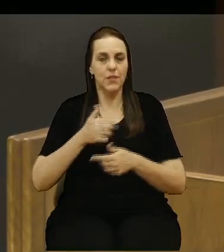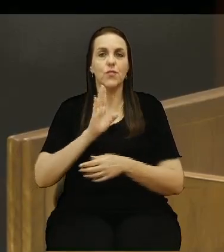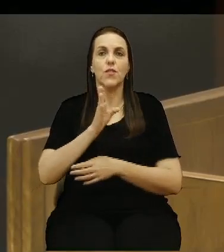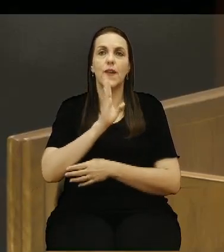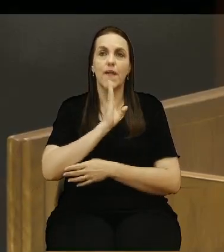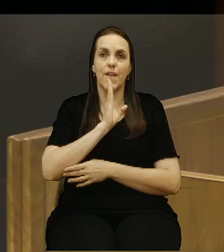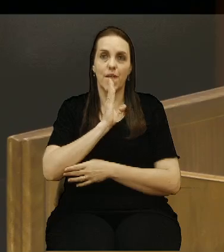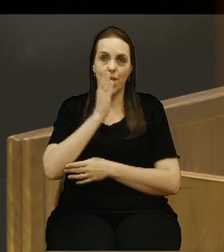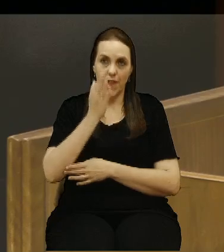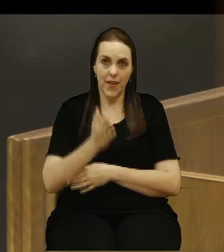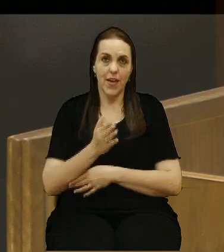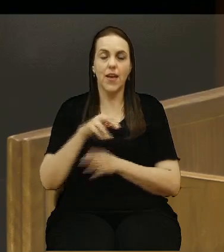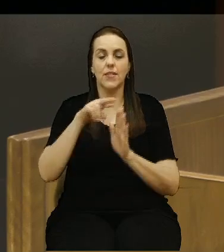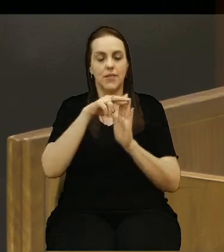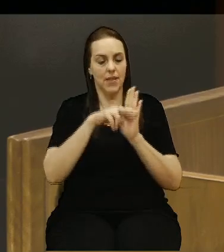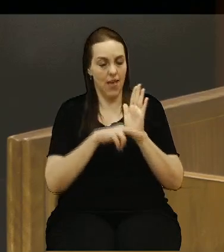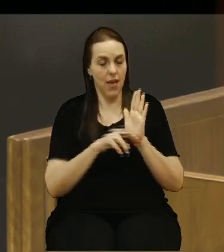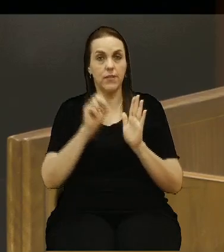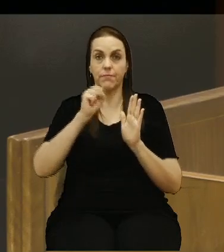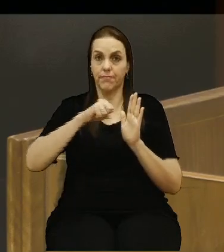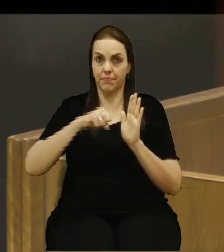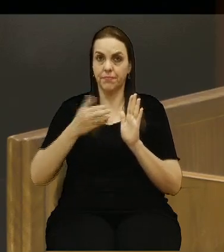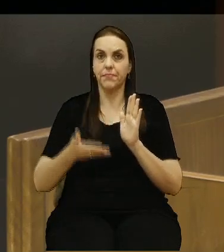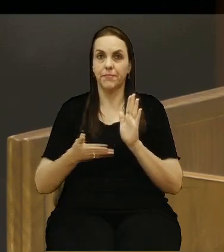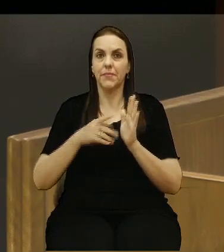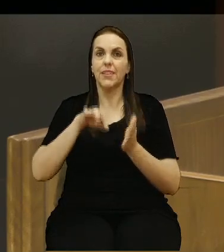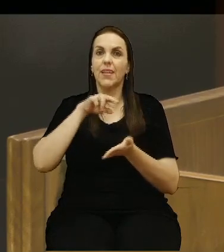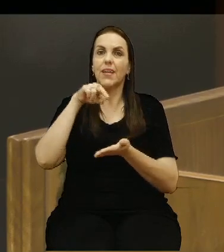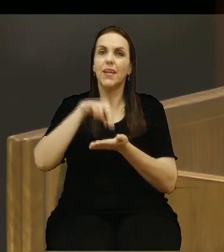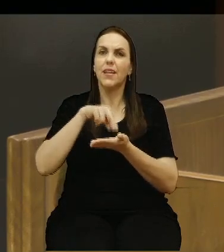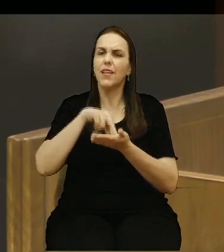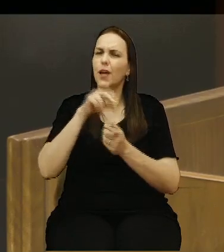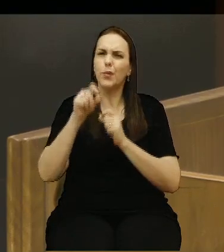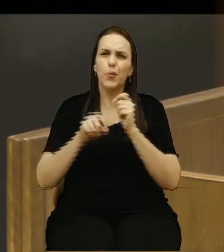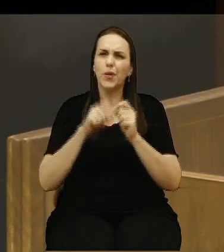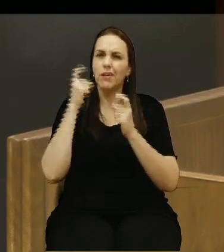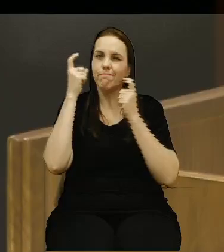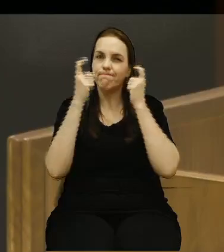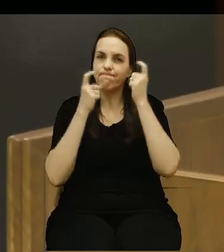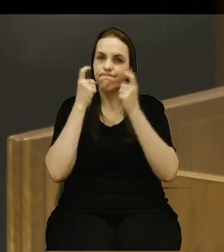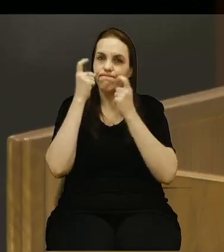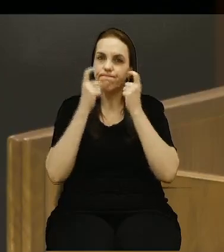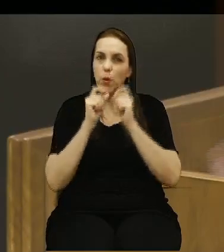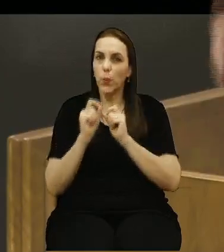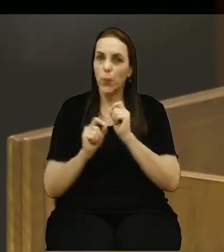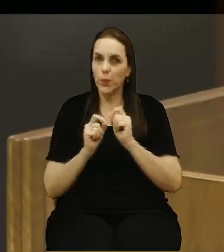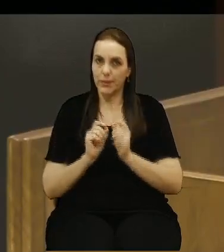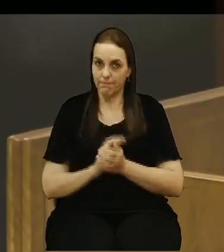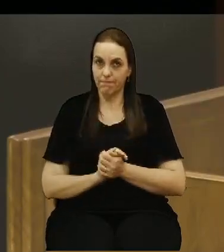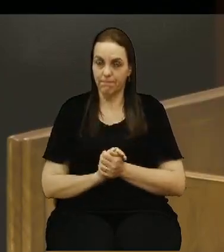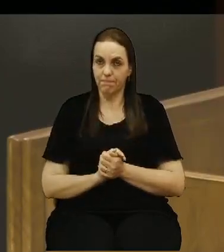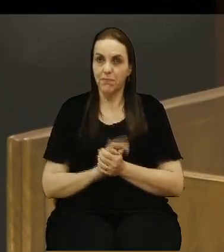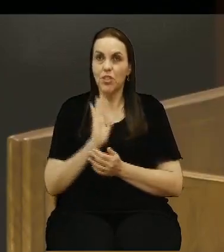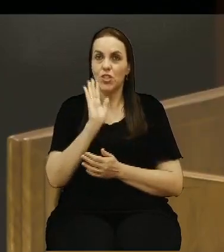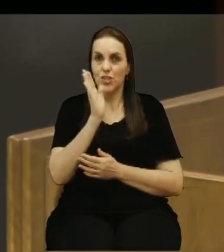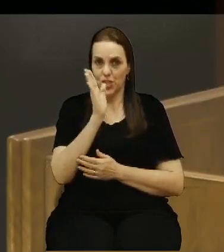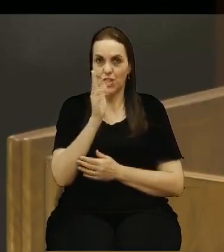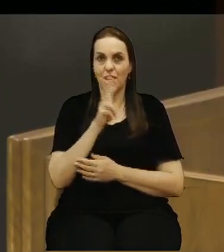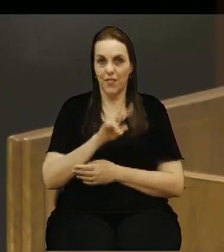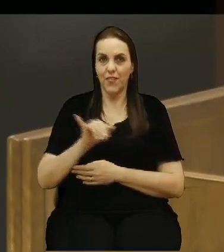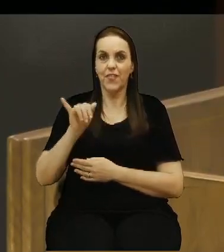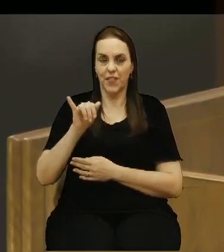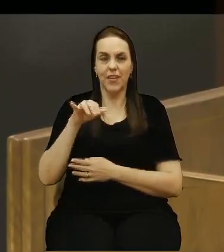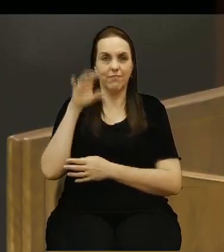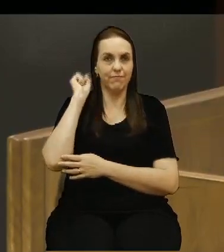muito bem o regramento do canil. E, na realidade, o que nos perturba é o seguinte: Vamos colocar, já vamos dar andamento ao áudio